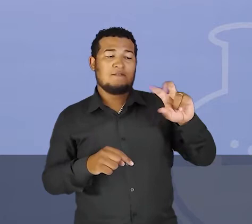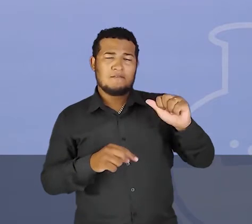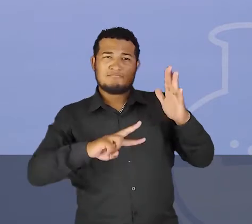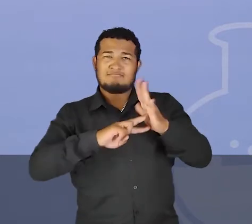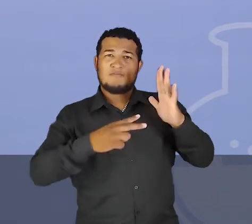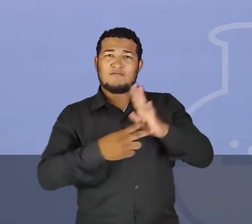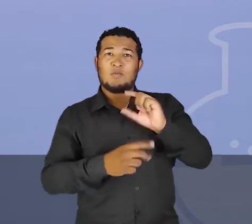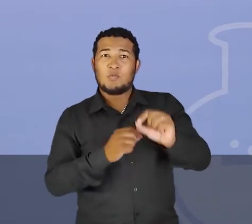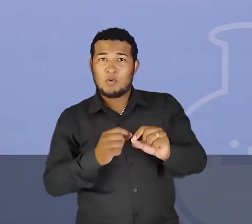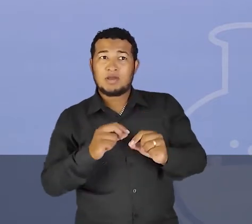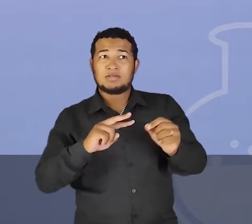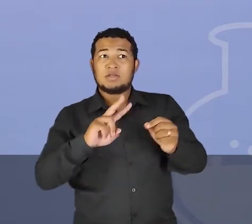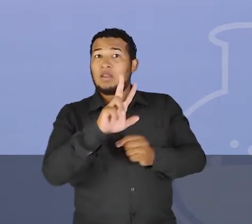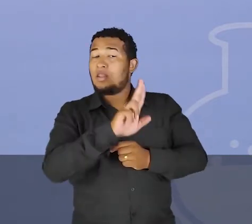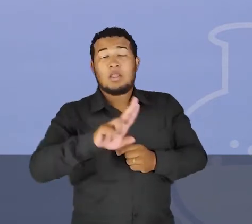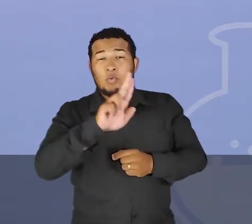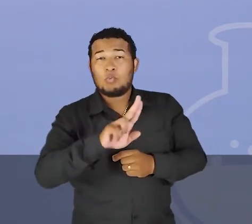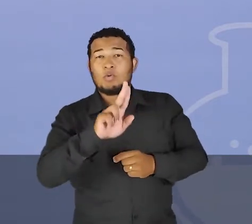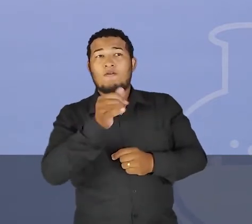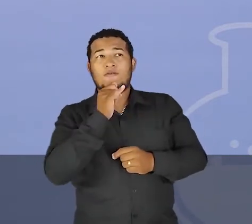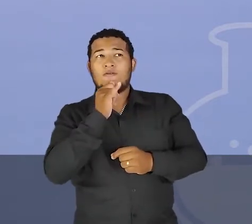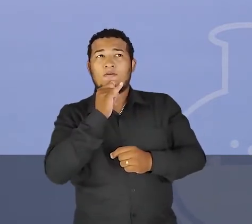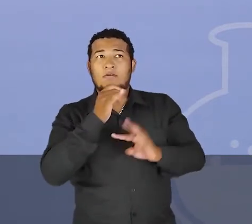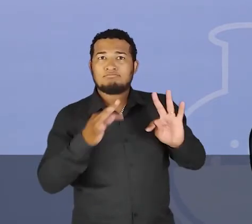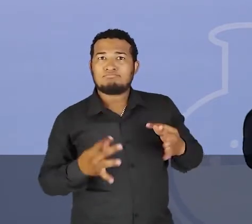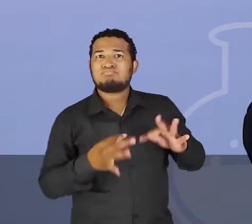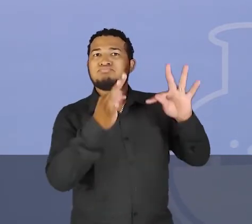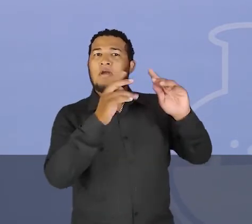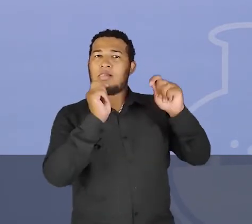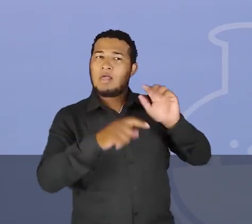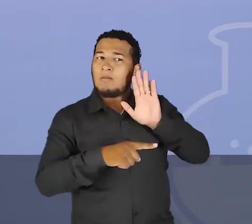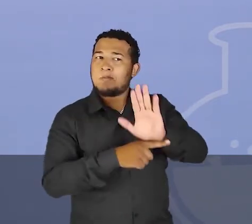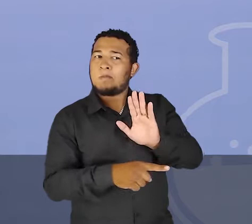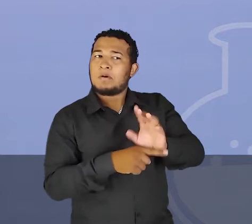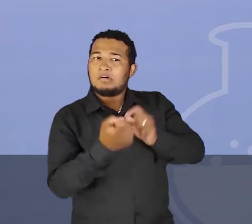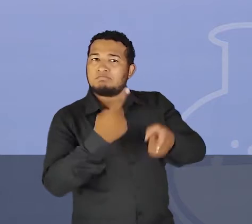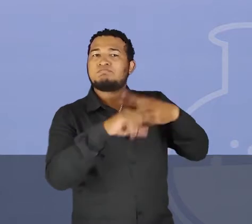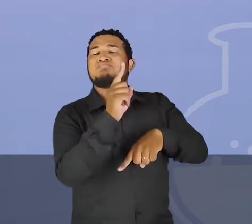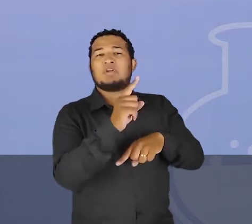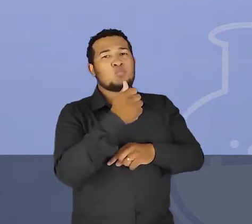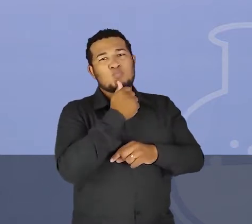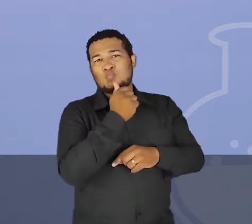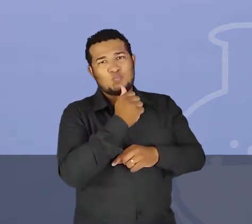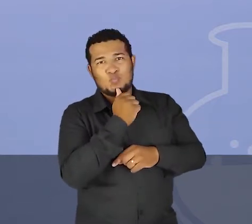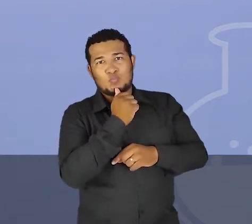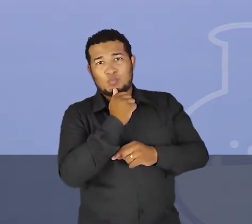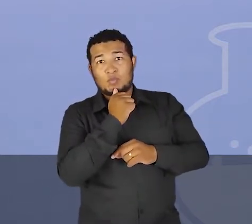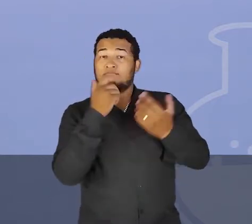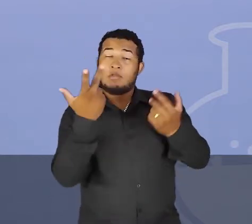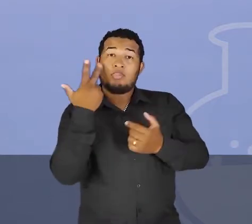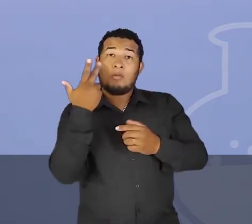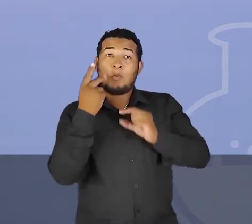que não tem o uso de uma tecnologia que possa aumentar a produção. Normalmente,